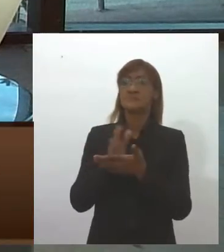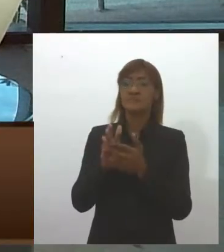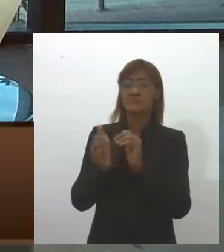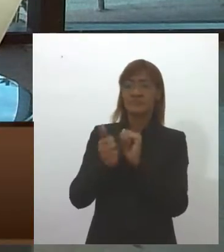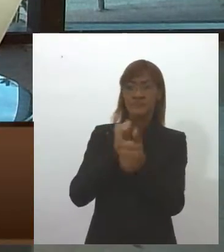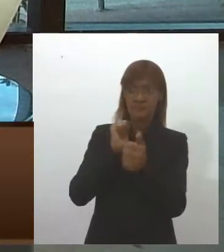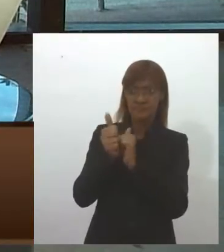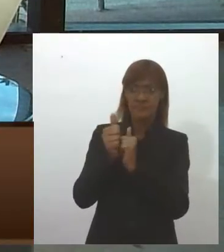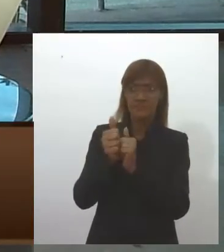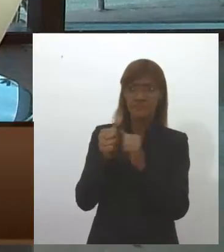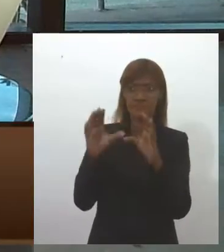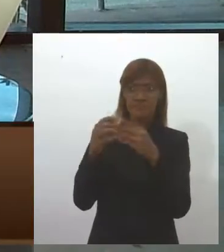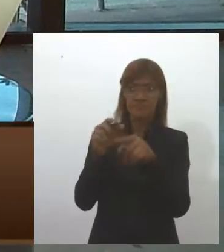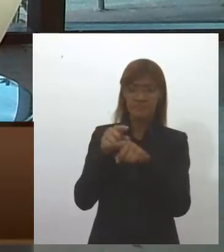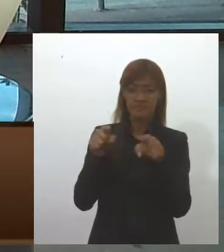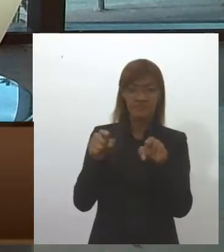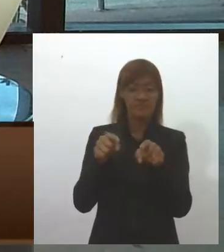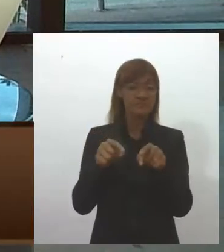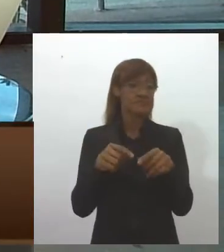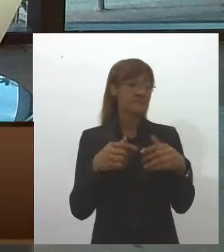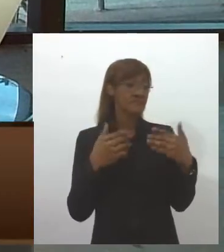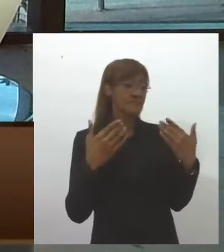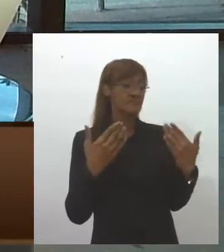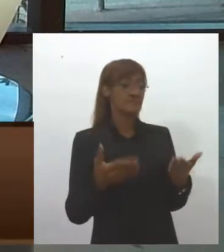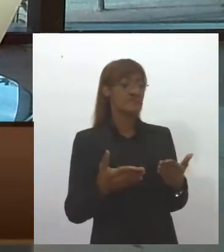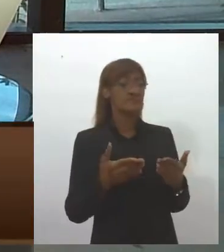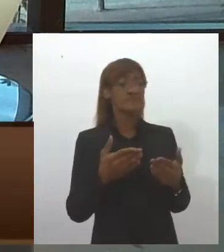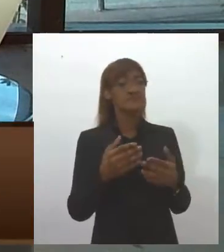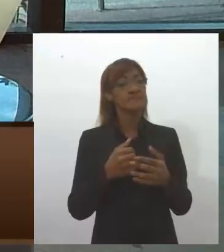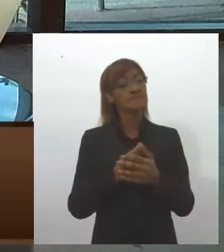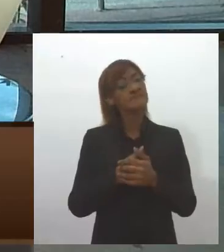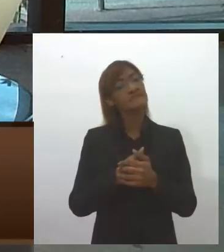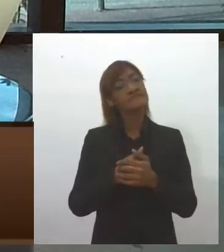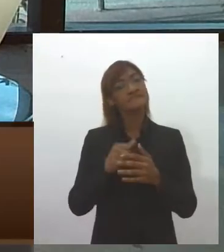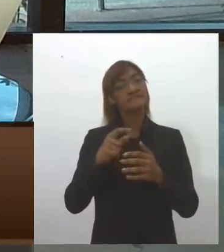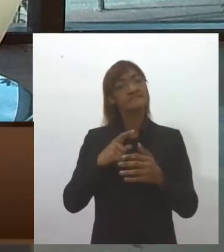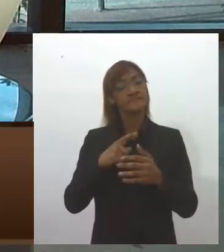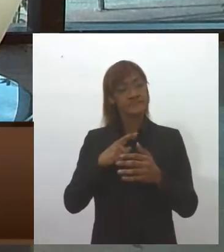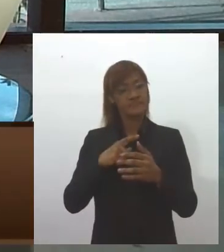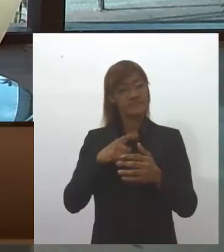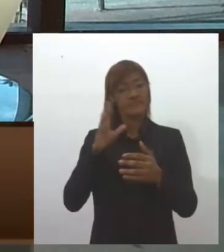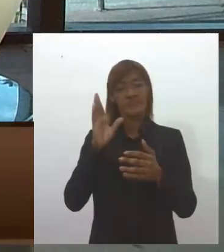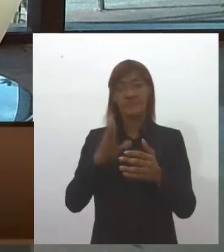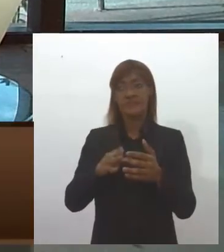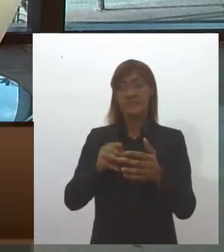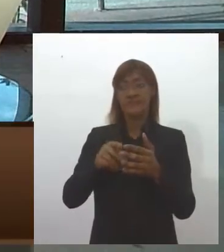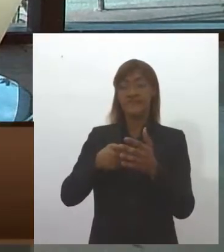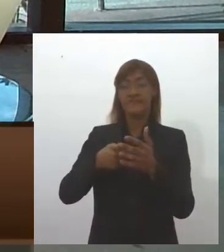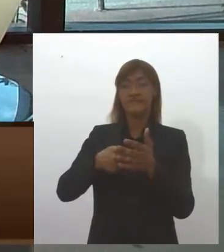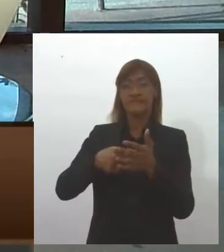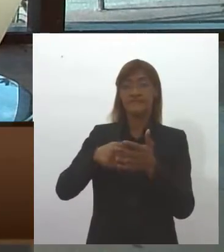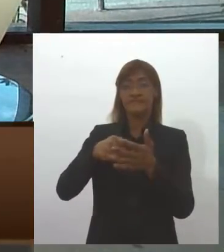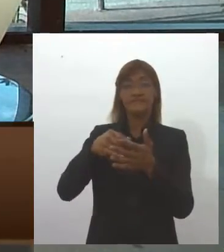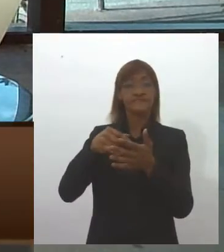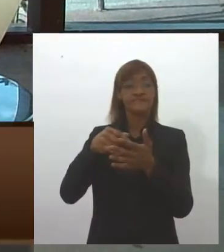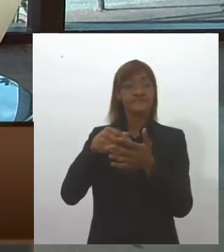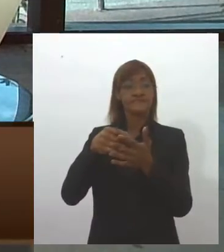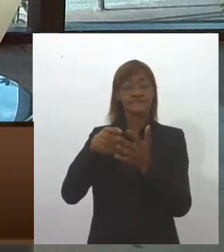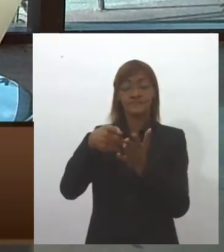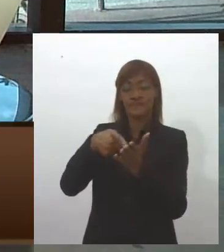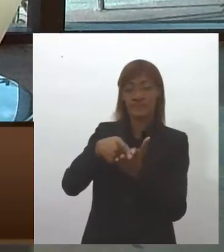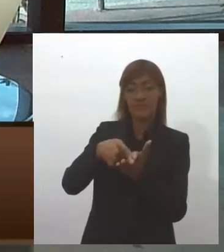previstos. Então, tivemos agora dois eventos, né, o de ginástica, tivemos o da Confederação Brasileira também, são eventos muito